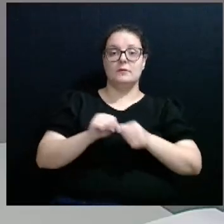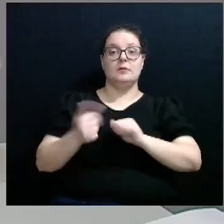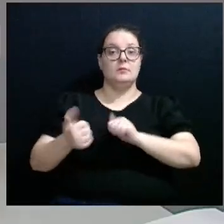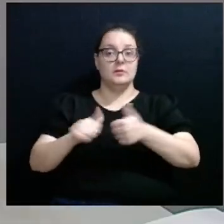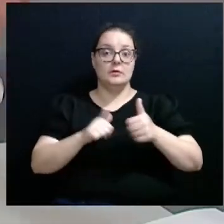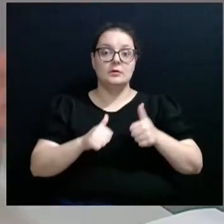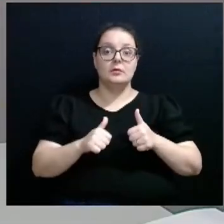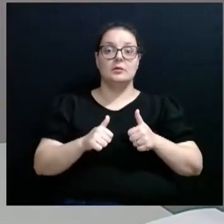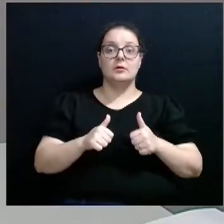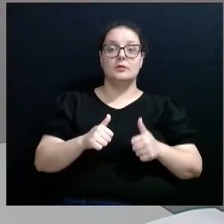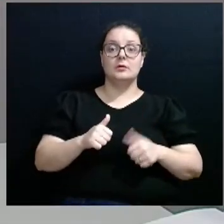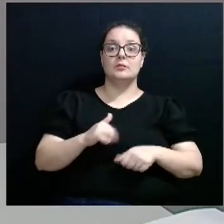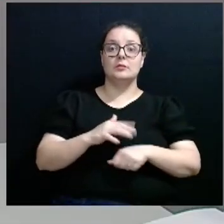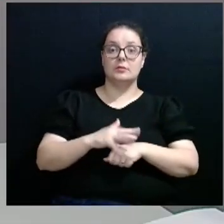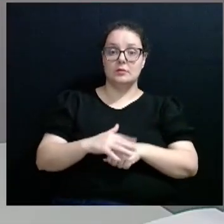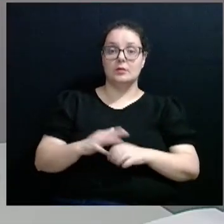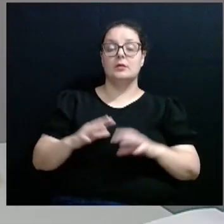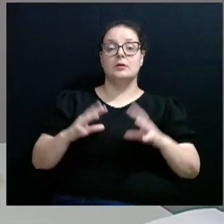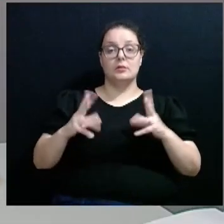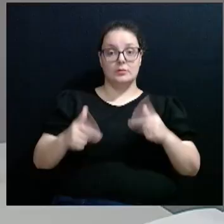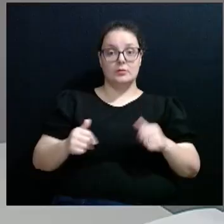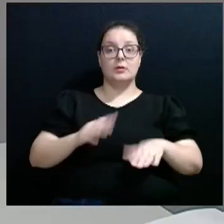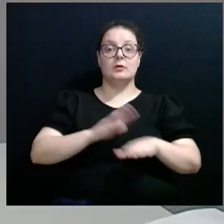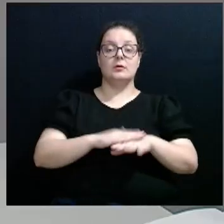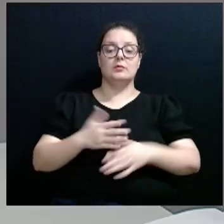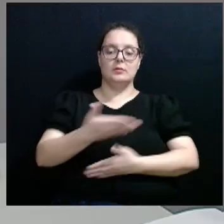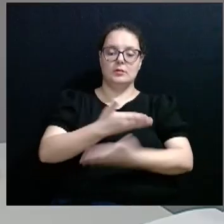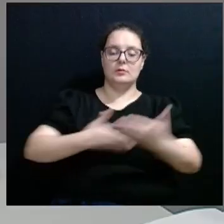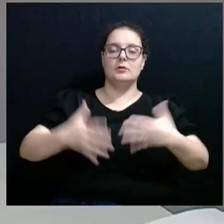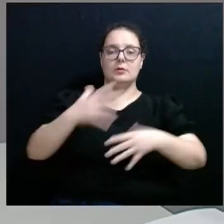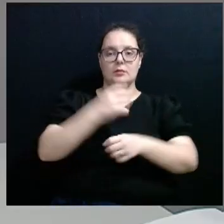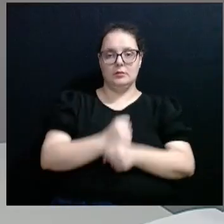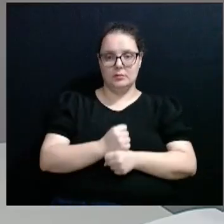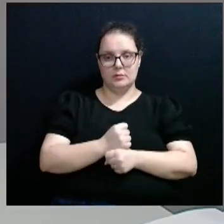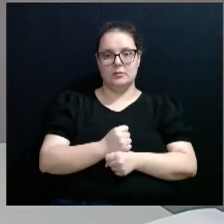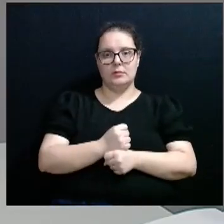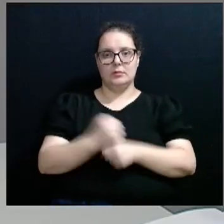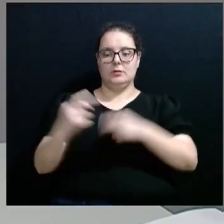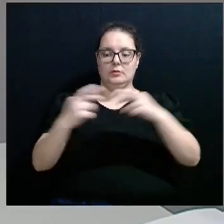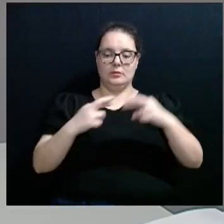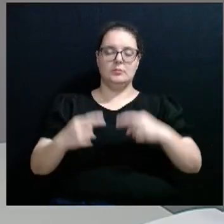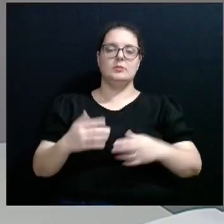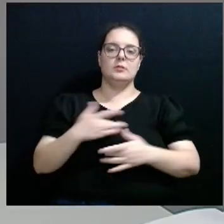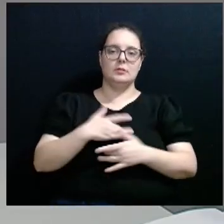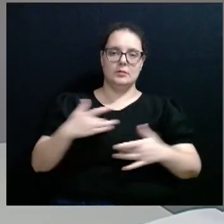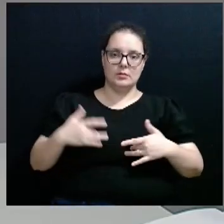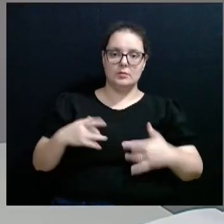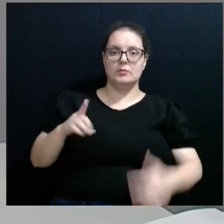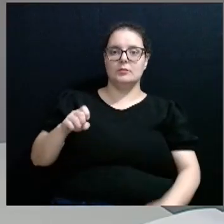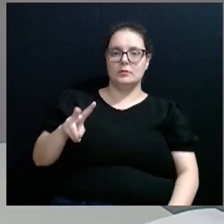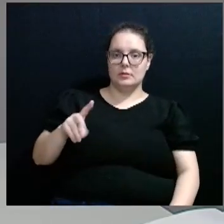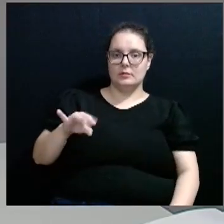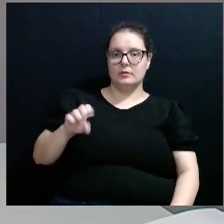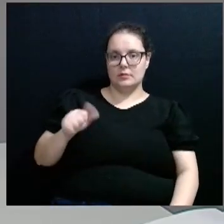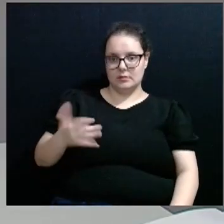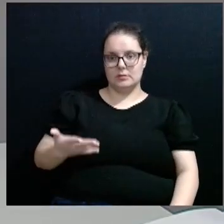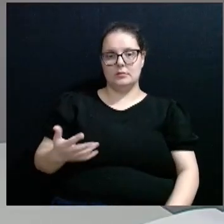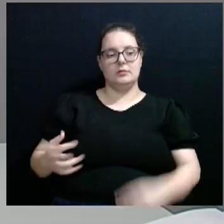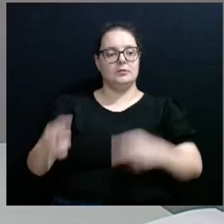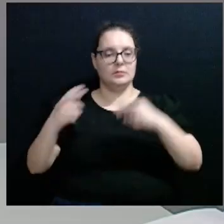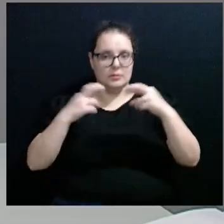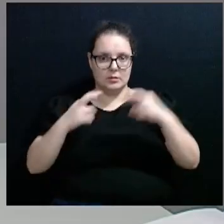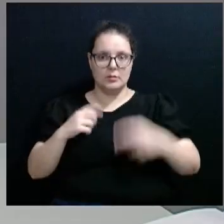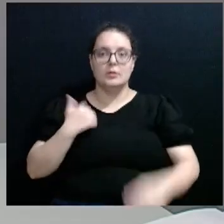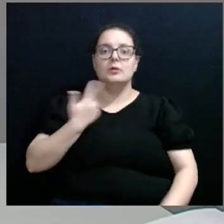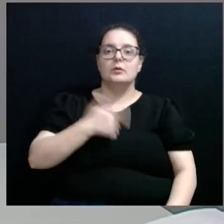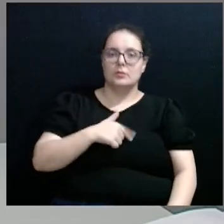epidemiológica. Todas essas ações são integradas dentro da vigilância em saúde, dentro do Devisa. E considerando que nós tivemos, né,